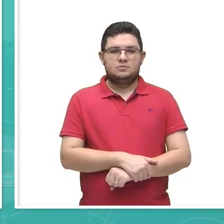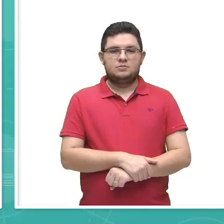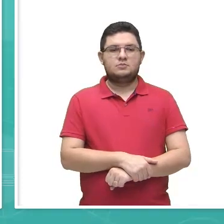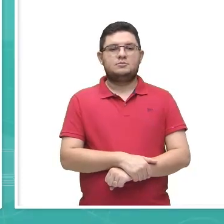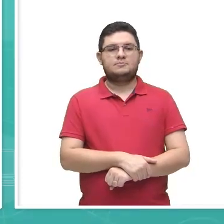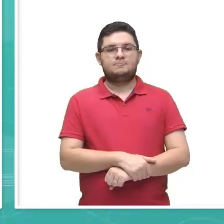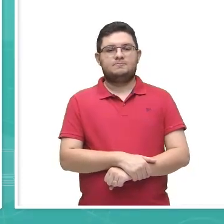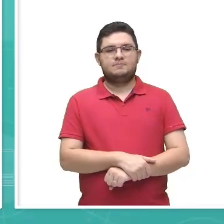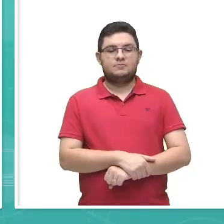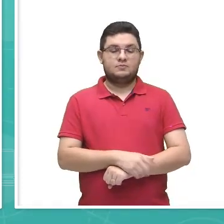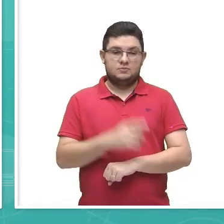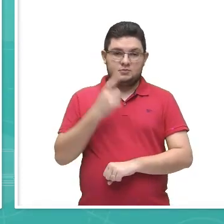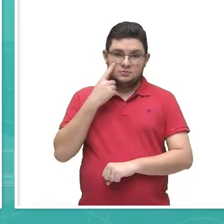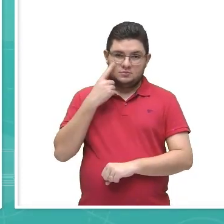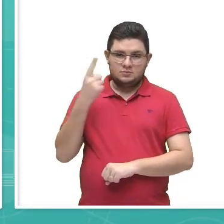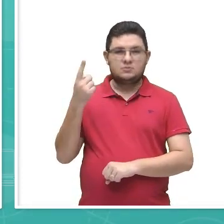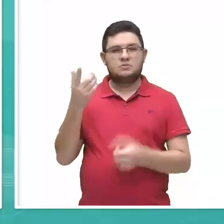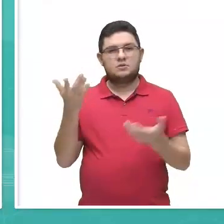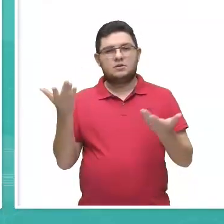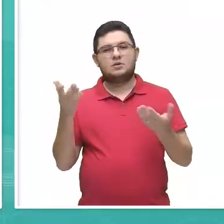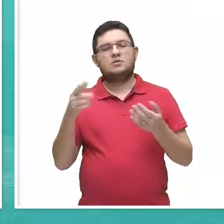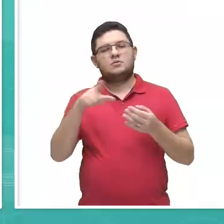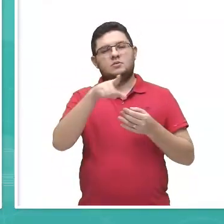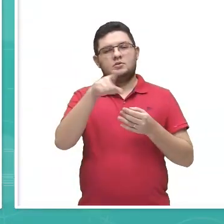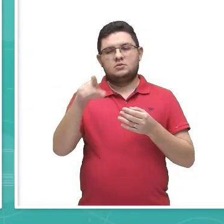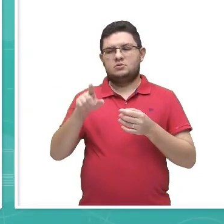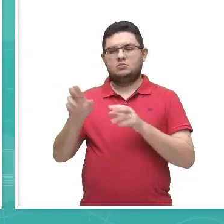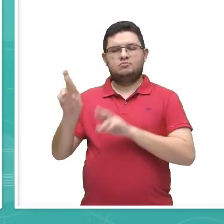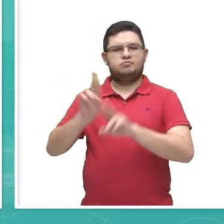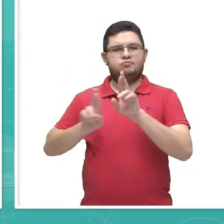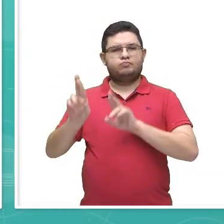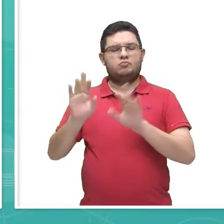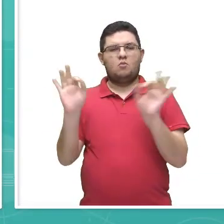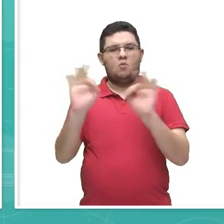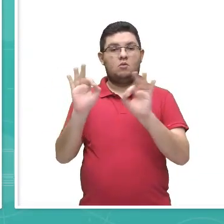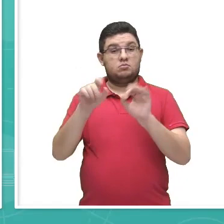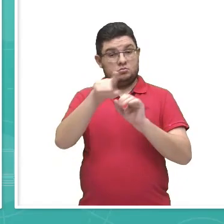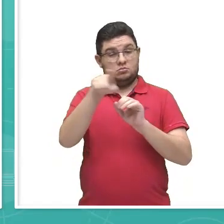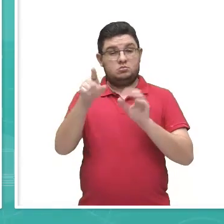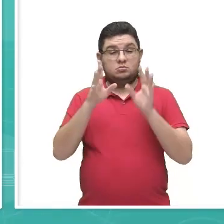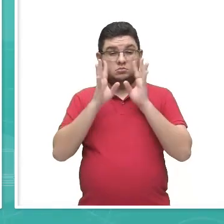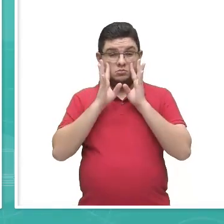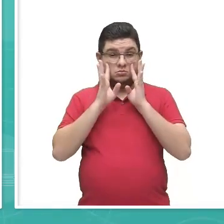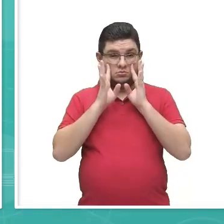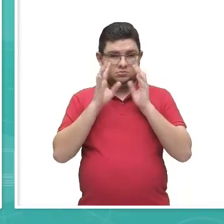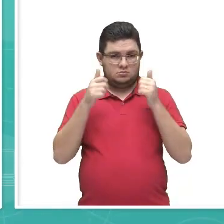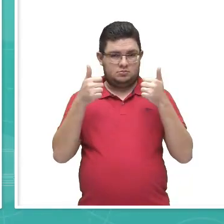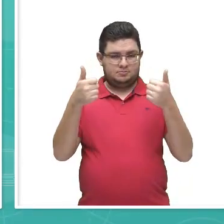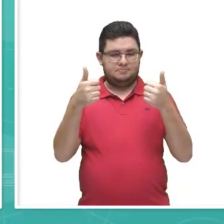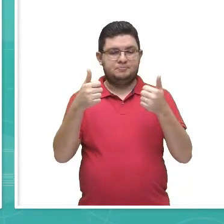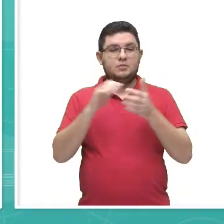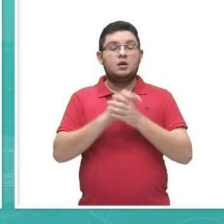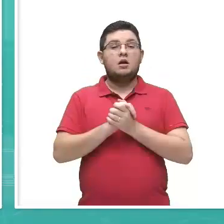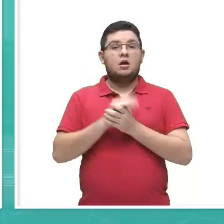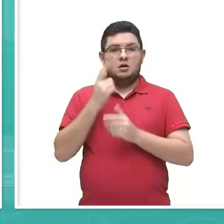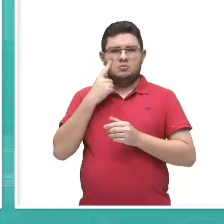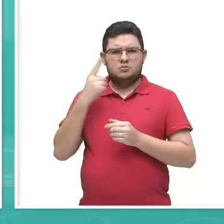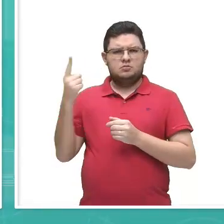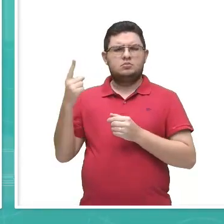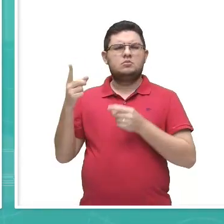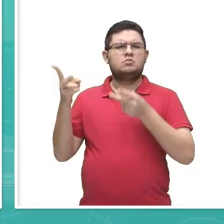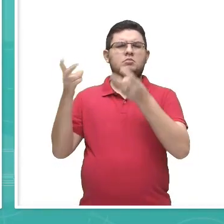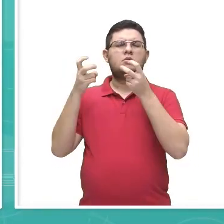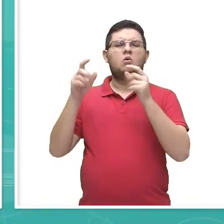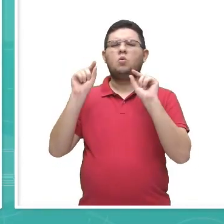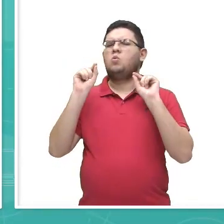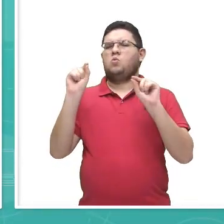Dessa vez vocês ficaram caladinhos, não é? Fiquem atentos mesmo, viu, people? Vamos dar uma olhada. Vocês perceberam que nessa pergunta você